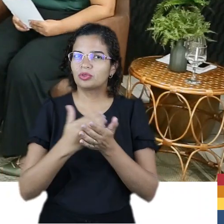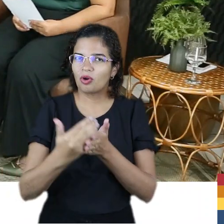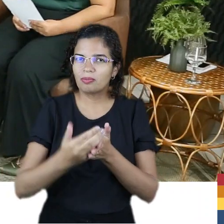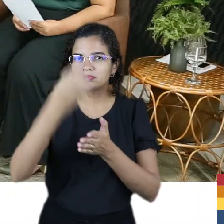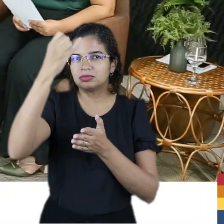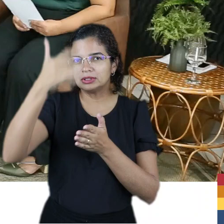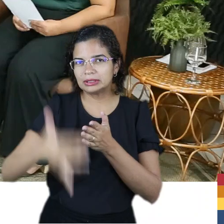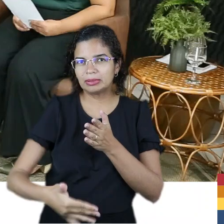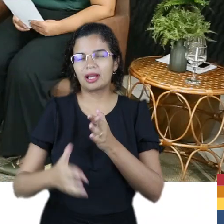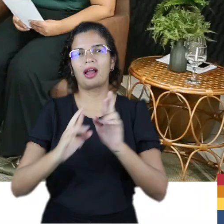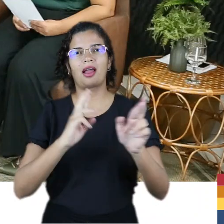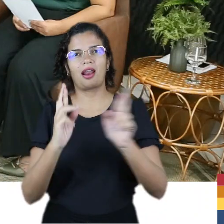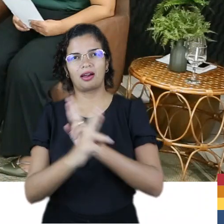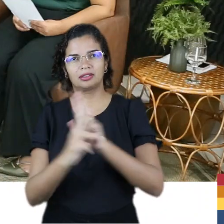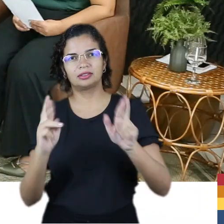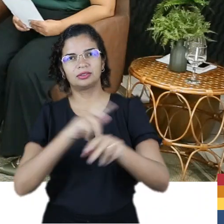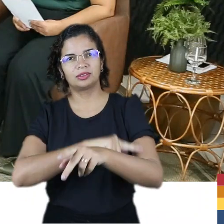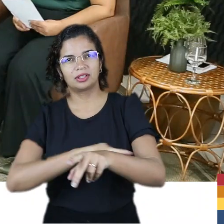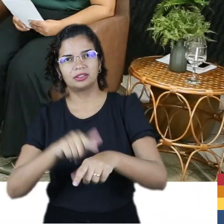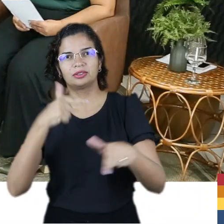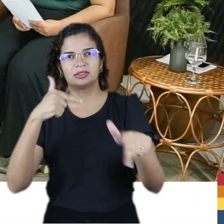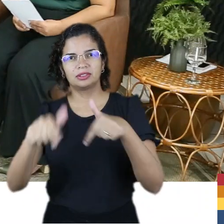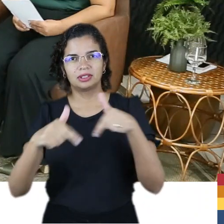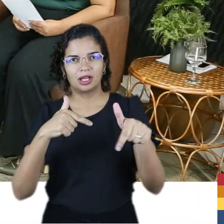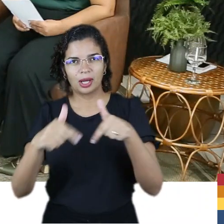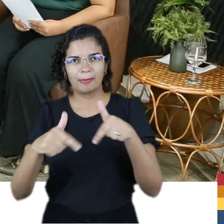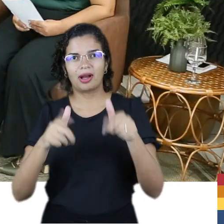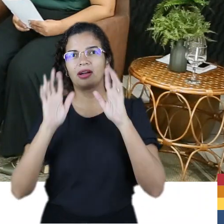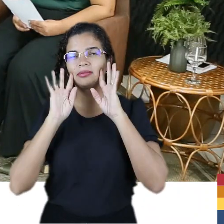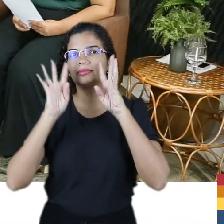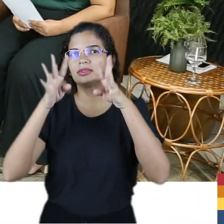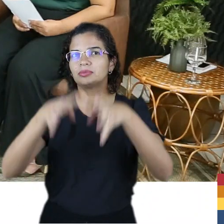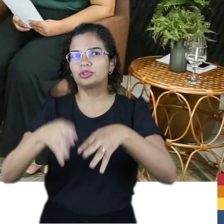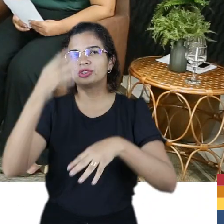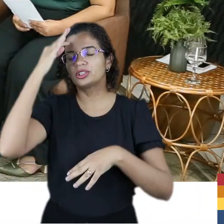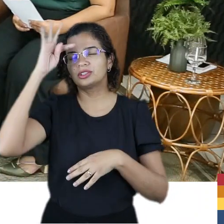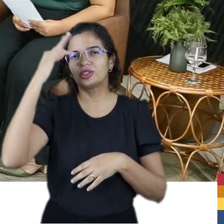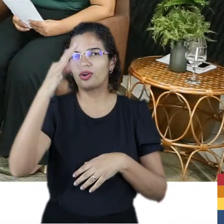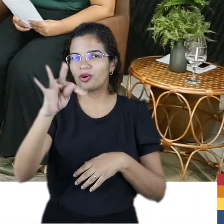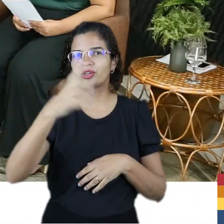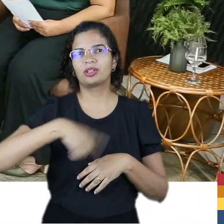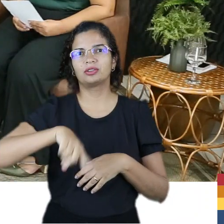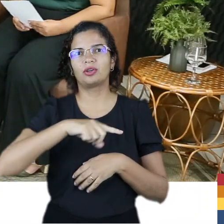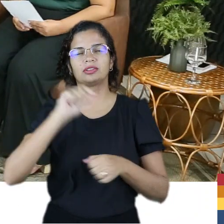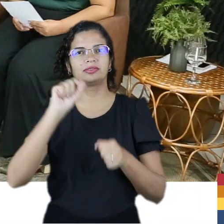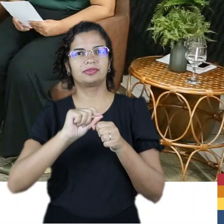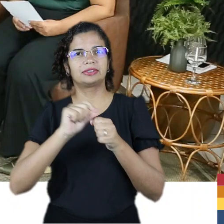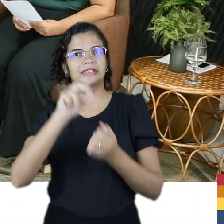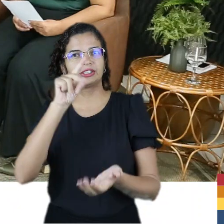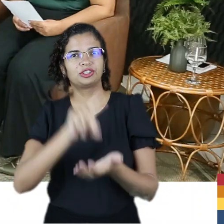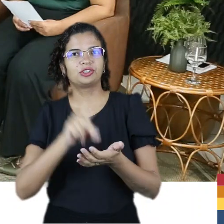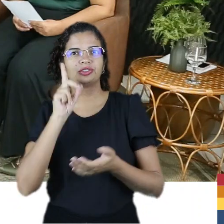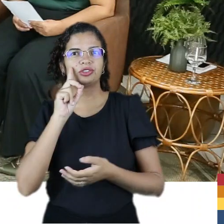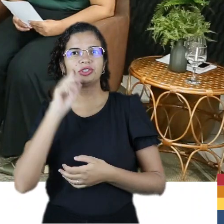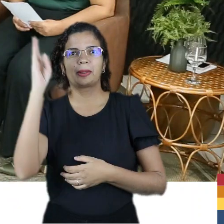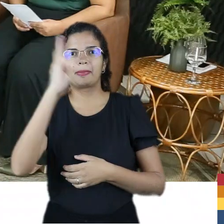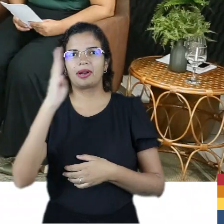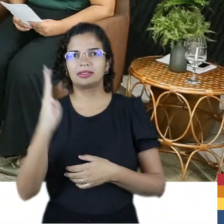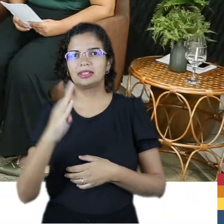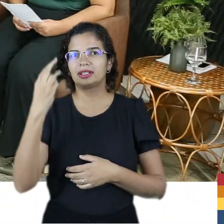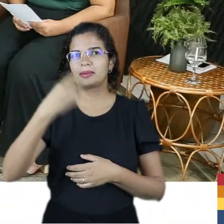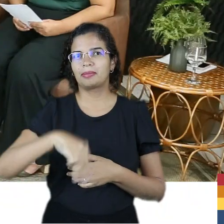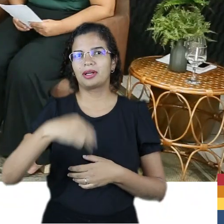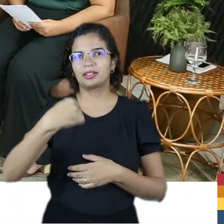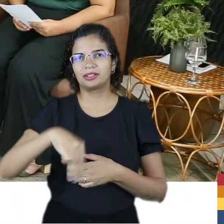então, temos várias maneiras de abordar a educação profissional e tecnológica. Então, nós iremos abordar, então, as possibilidades, as oportunidades